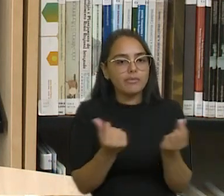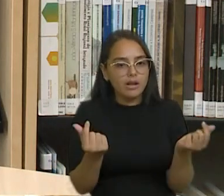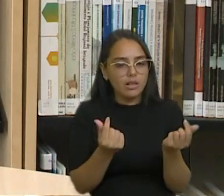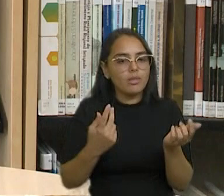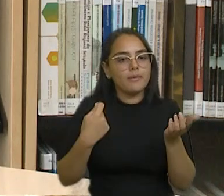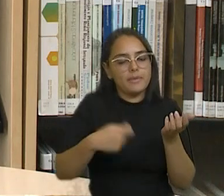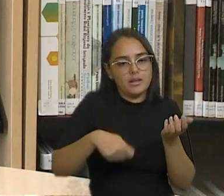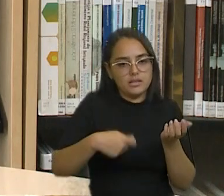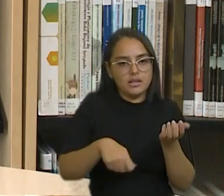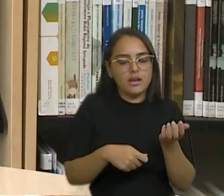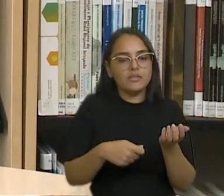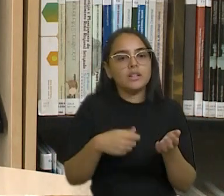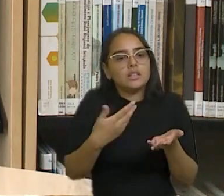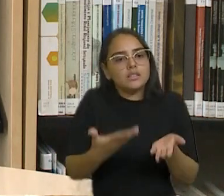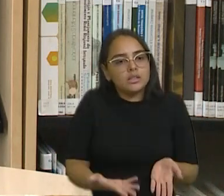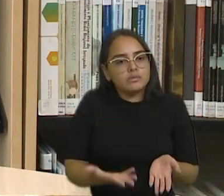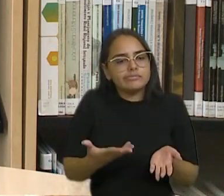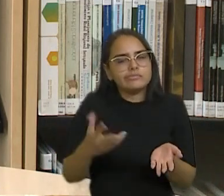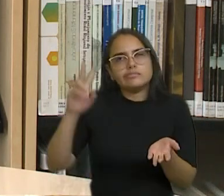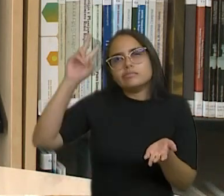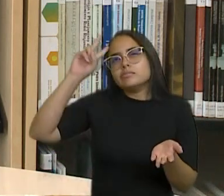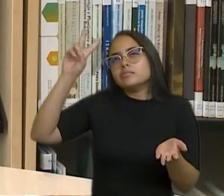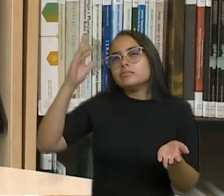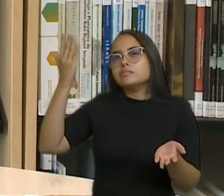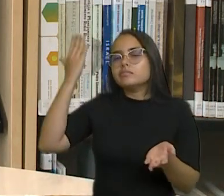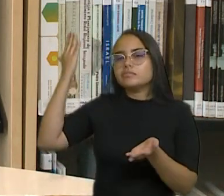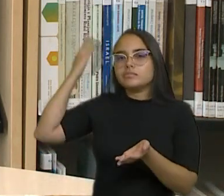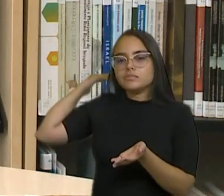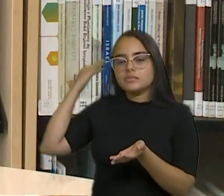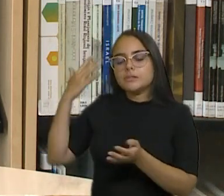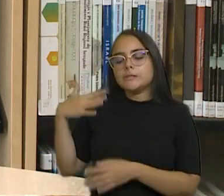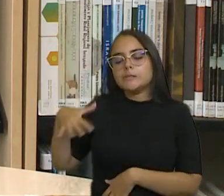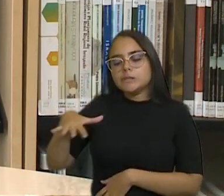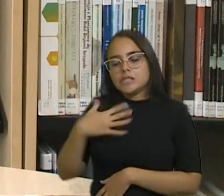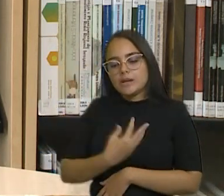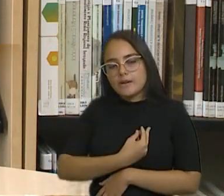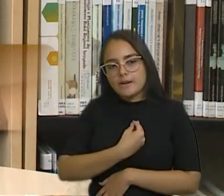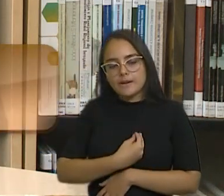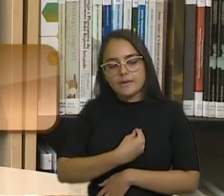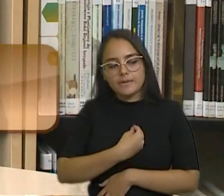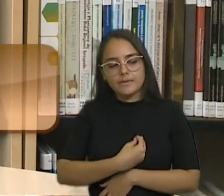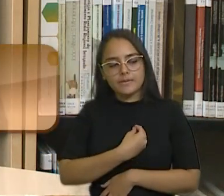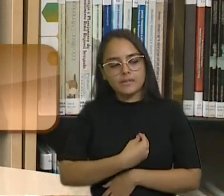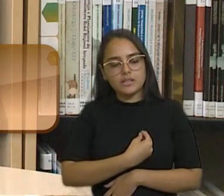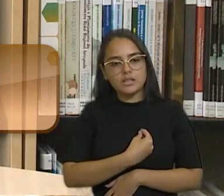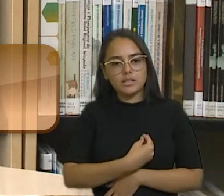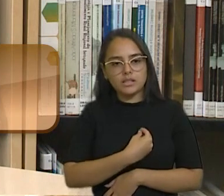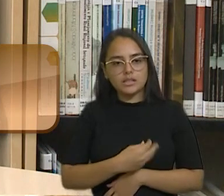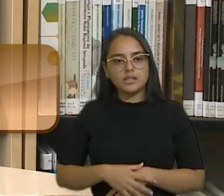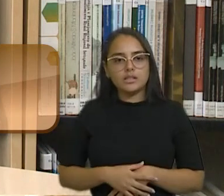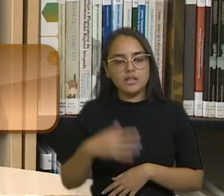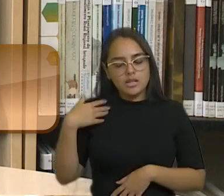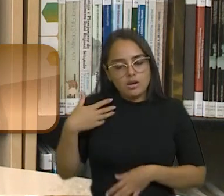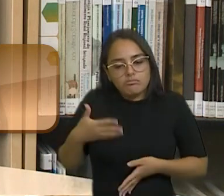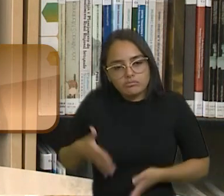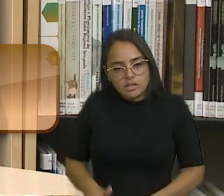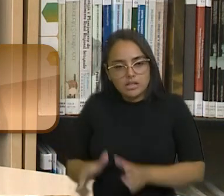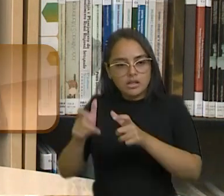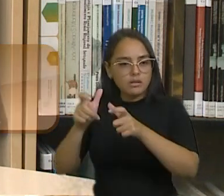dinâmica. E aí me veio a lembrança do meu itinerário enquanto nativo,